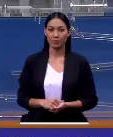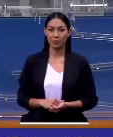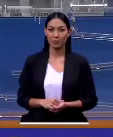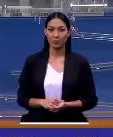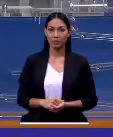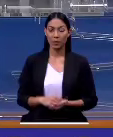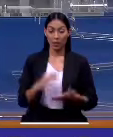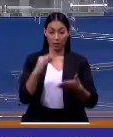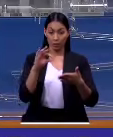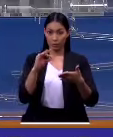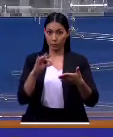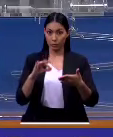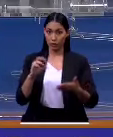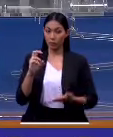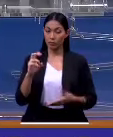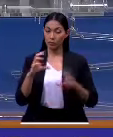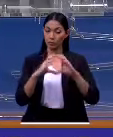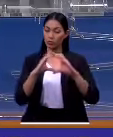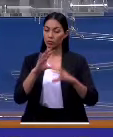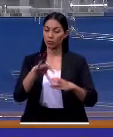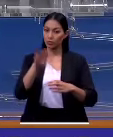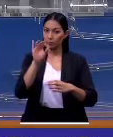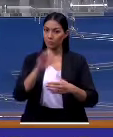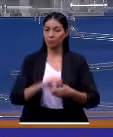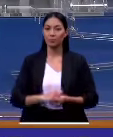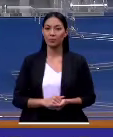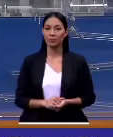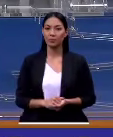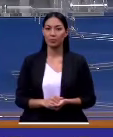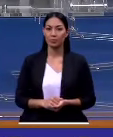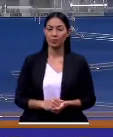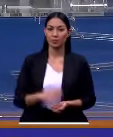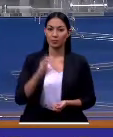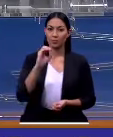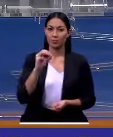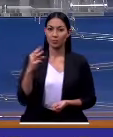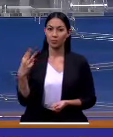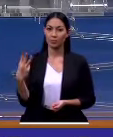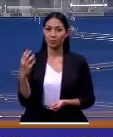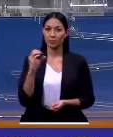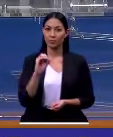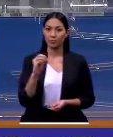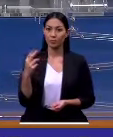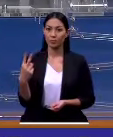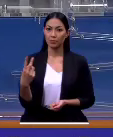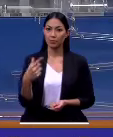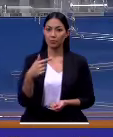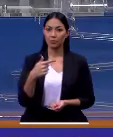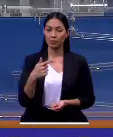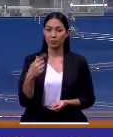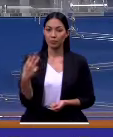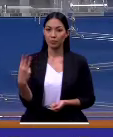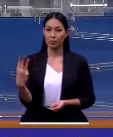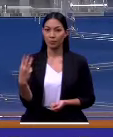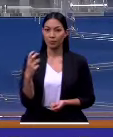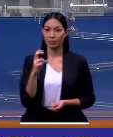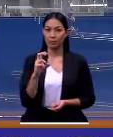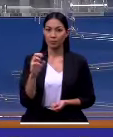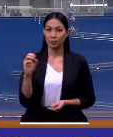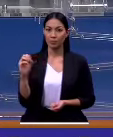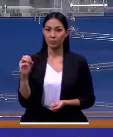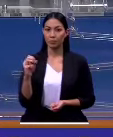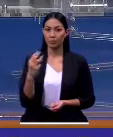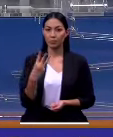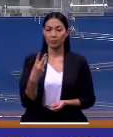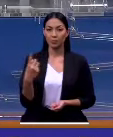Muito bem, vamos confirmar os 5 números sorteados. 03, 02, 73,